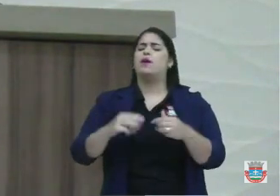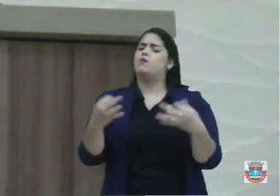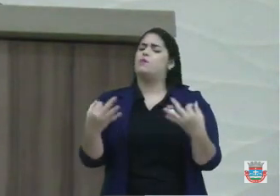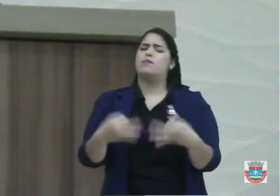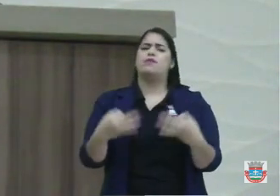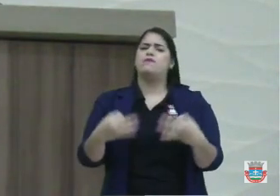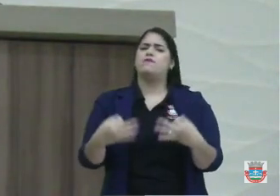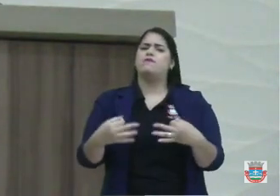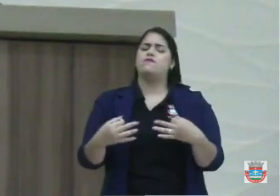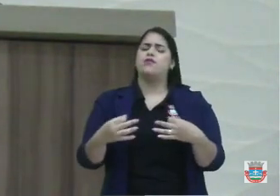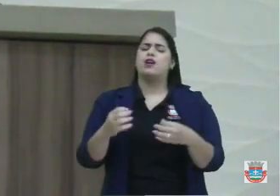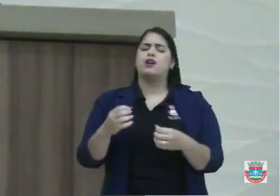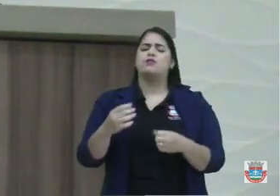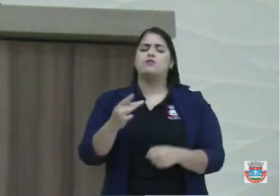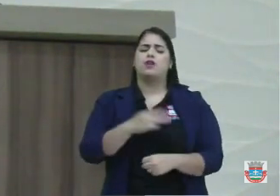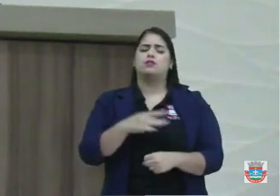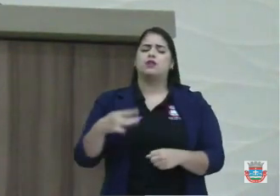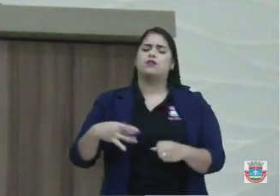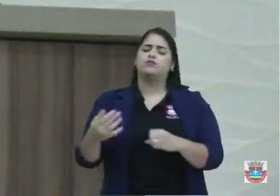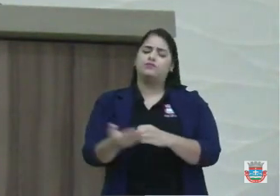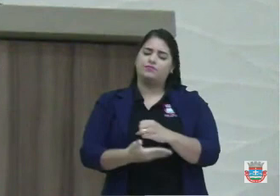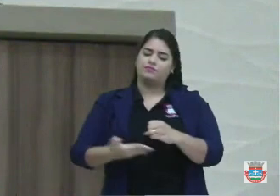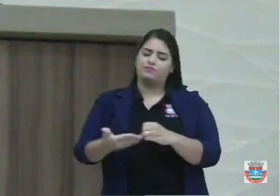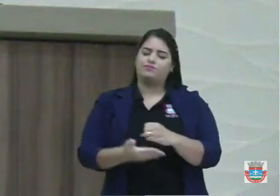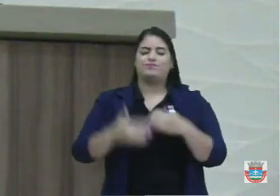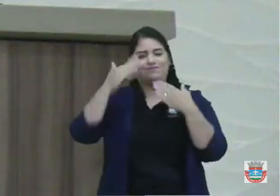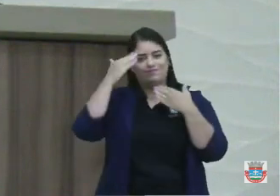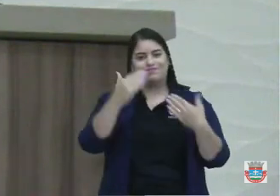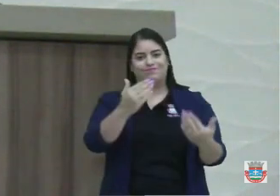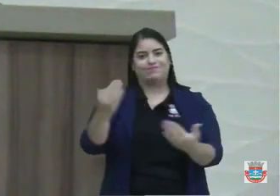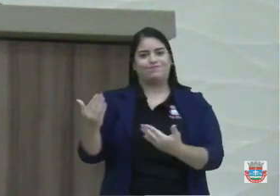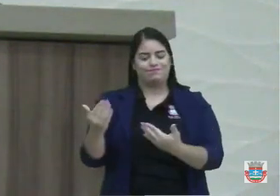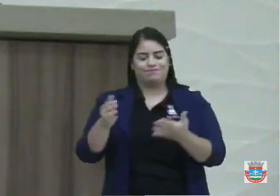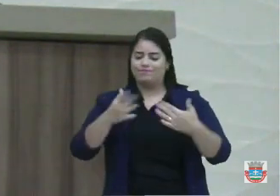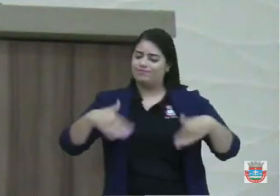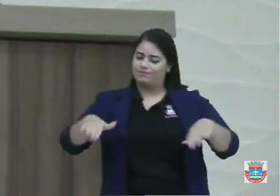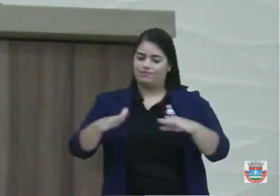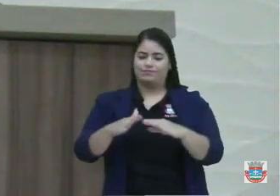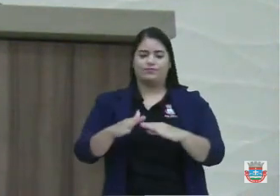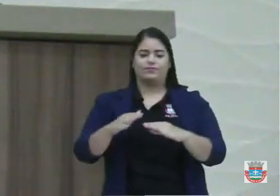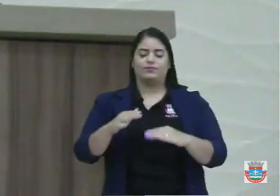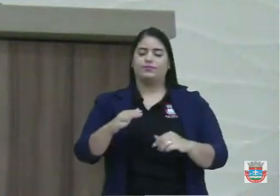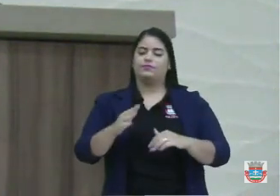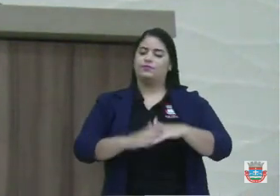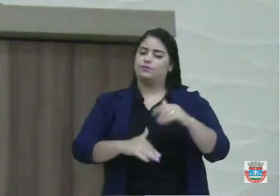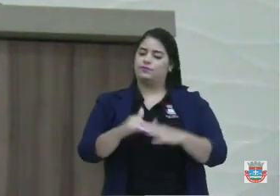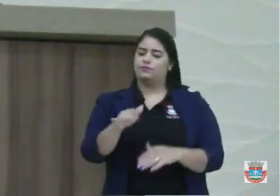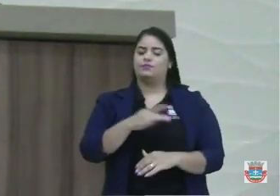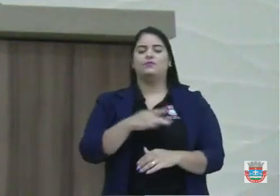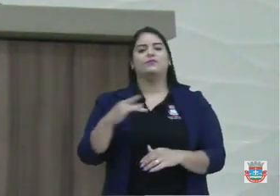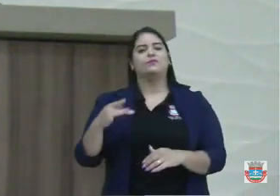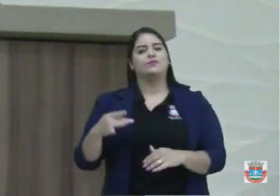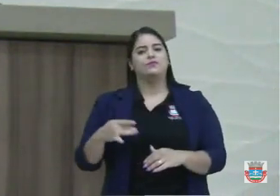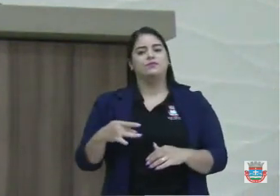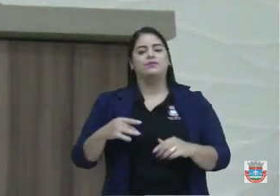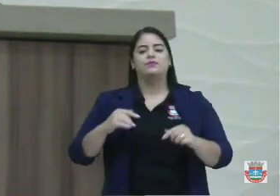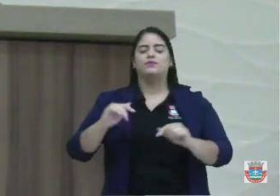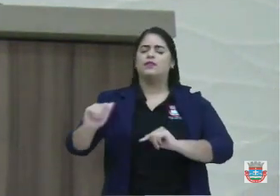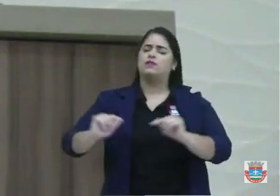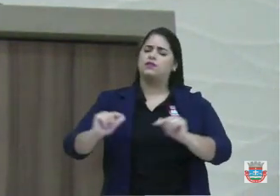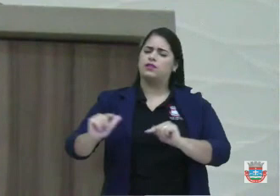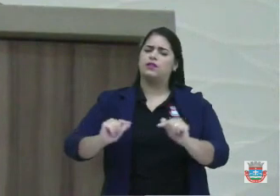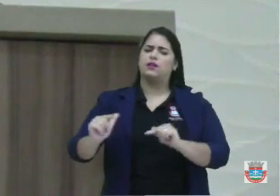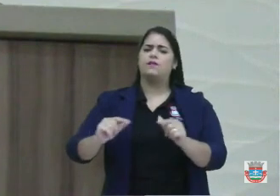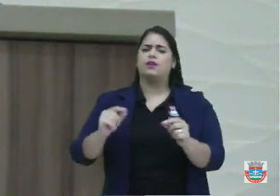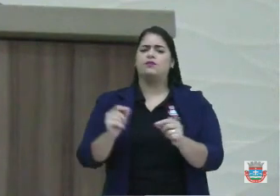primária, então a gente tem que agradecer a todos os agentes de saúde pelo empenho, dedicação, trabalho que vem ali fazendo todos